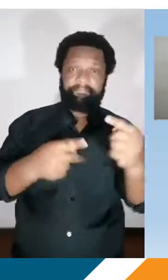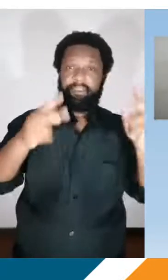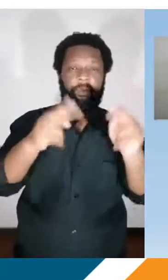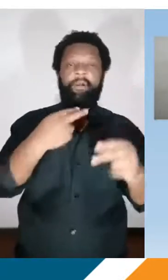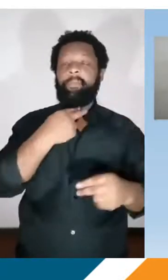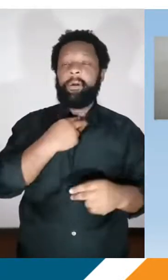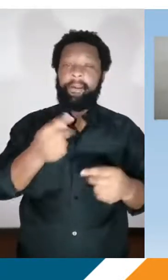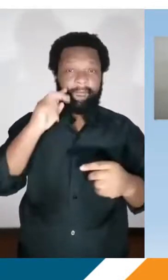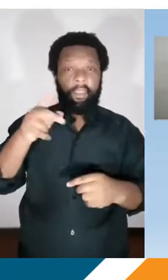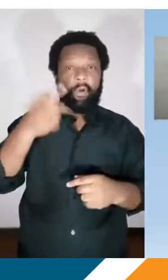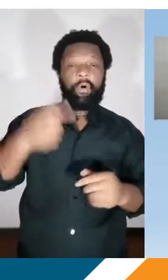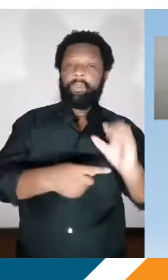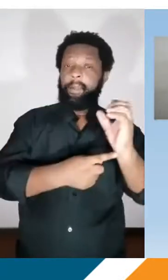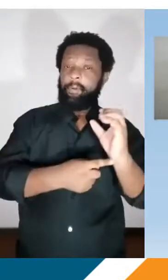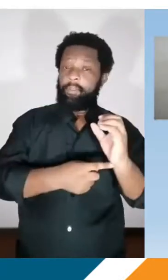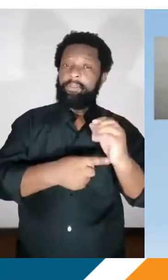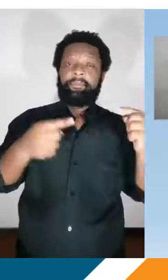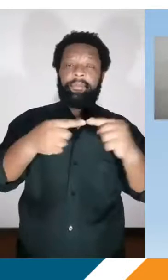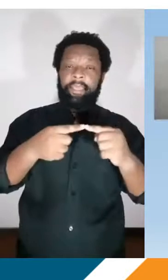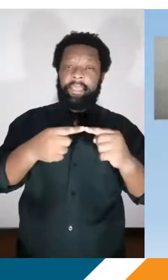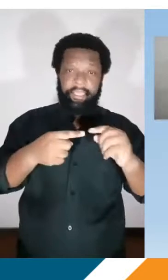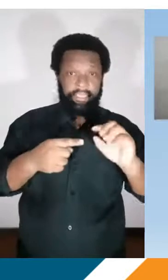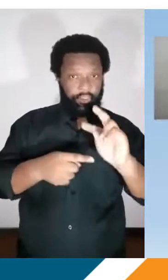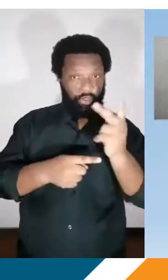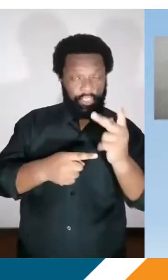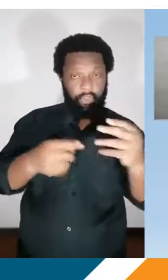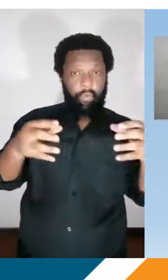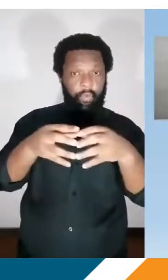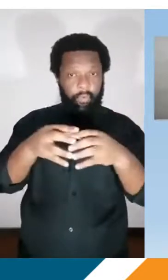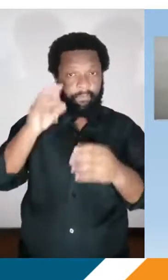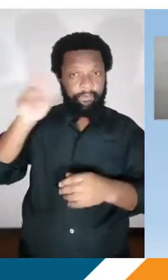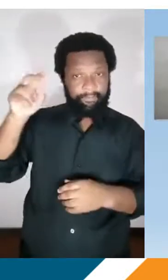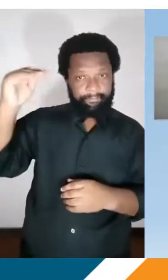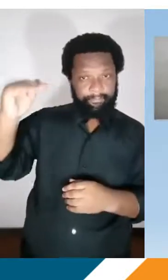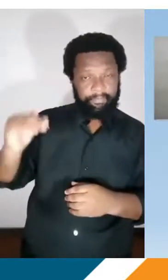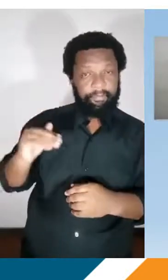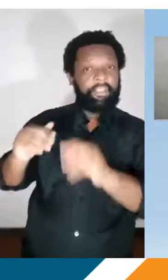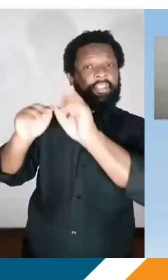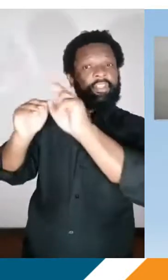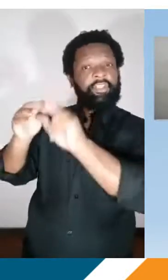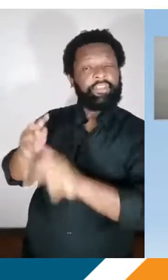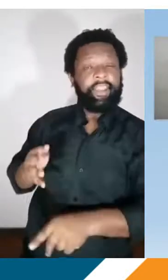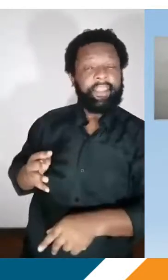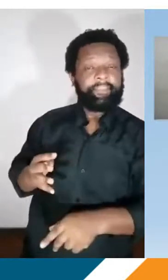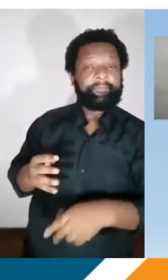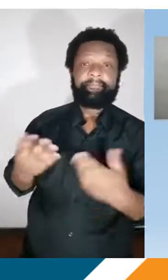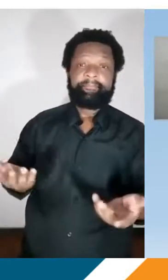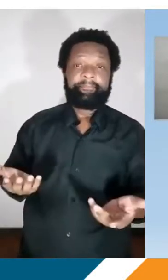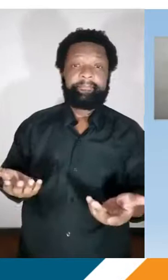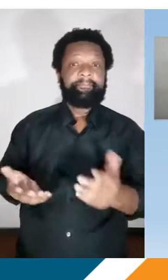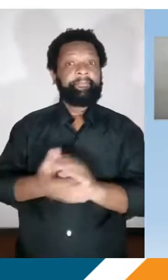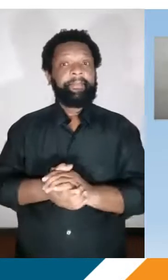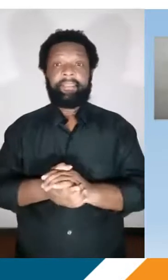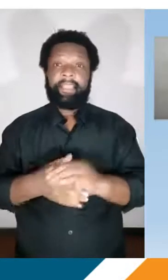não pode. Mas olha esse carbono, gente, ele está ligando a hidrogênio a um grupo NH2, um grupo CH3 e esse CH2 e esse